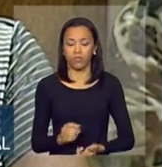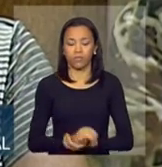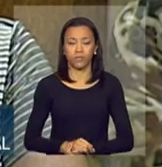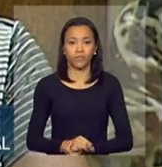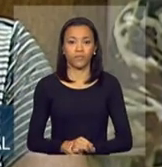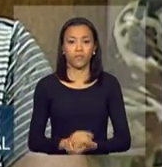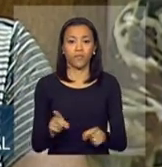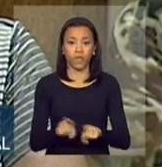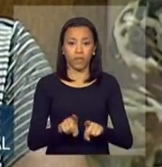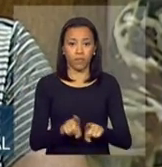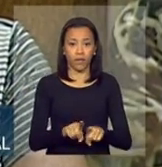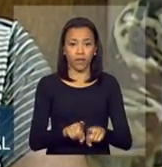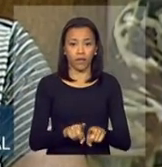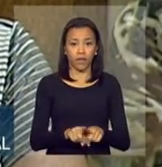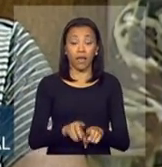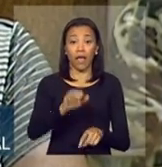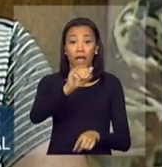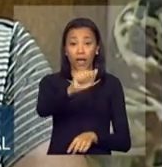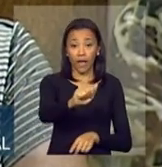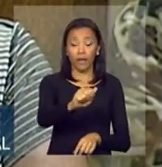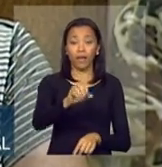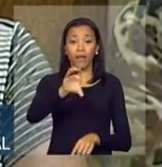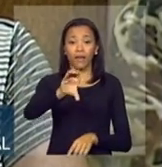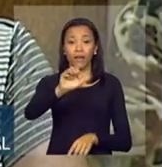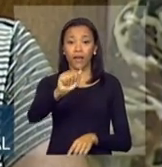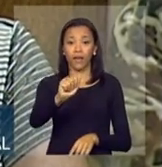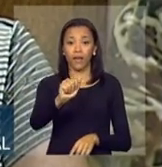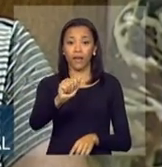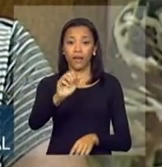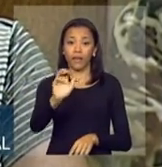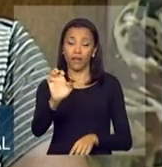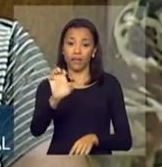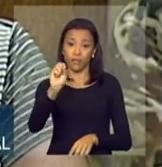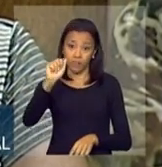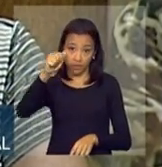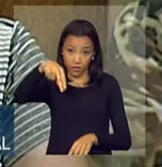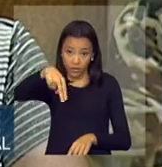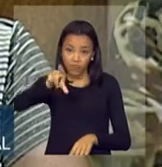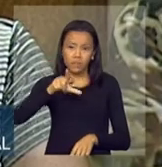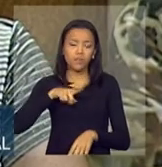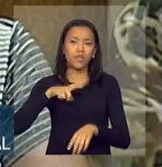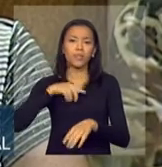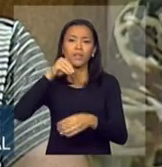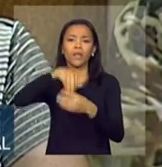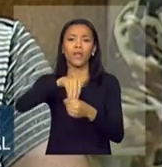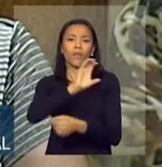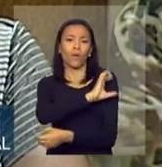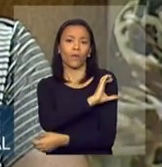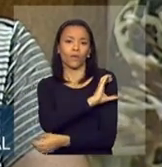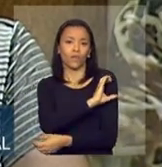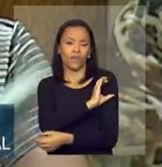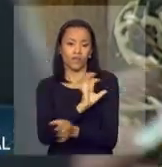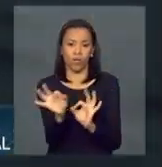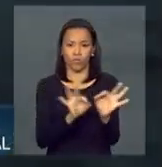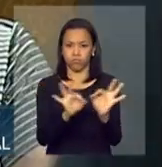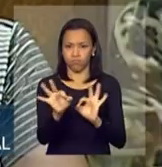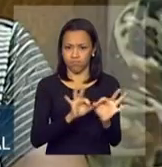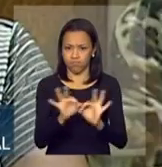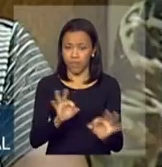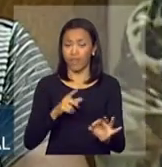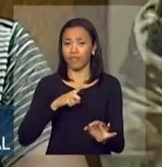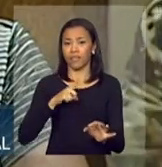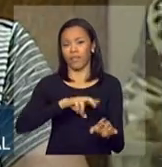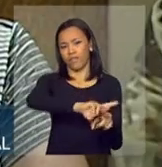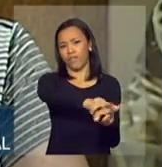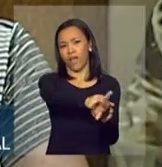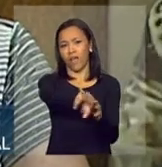A Caizan deve desempenhar um papel ativo na coordenação da atuação internacional desenvolvida por